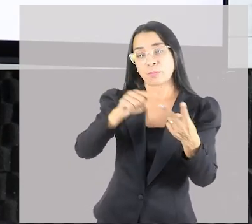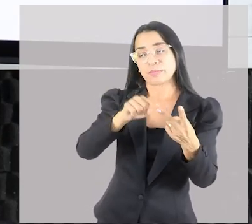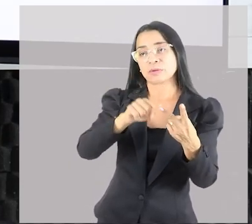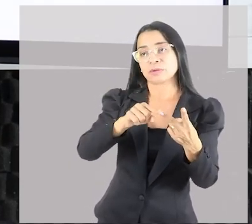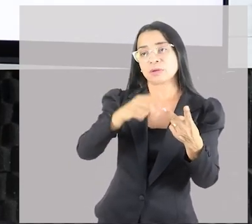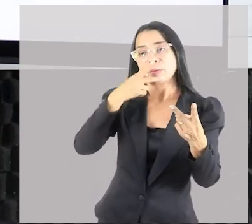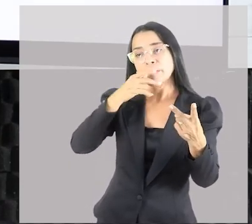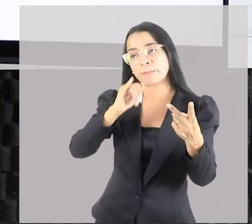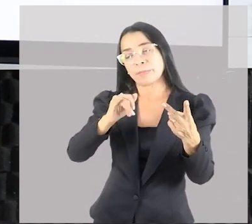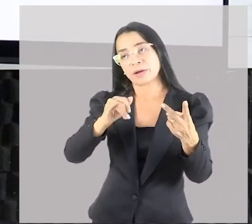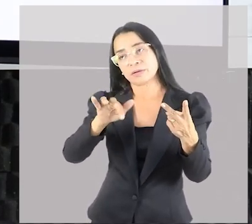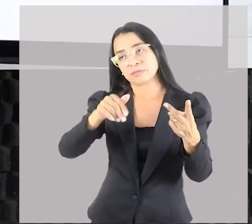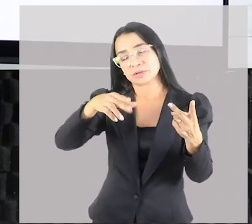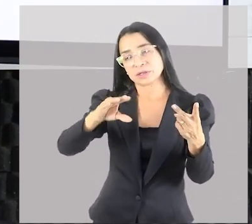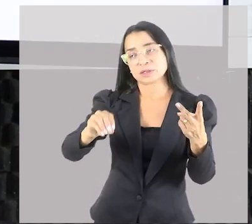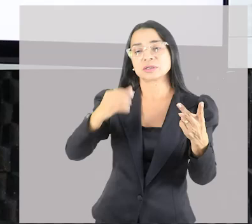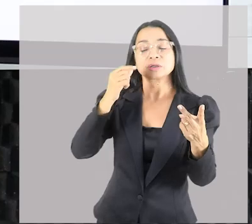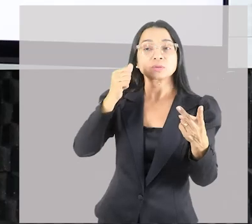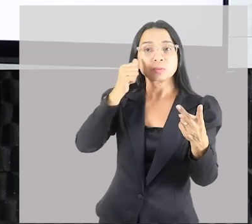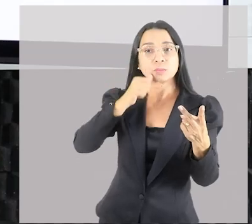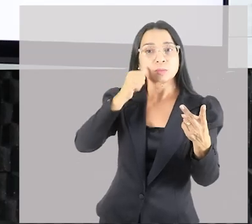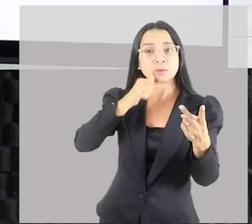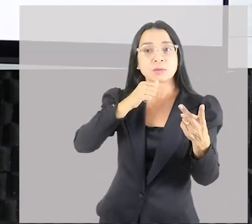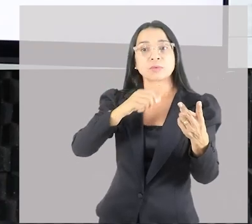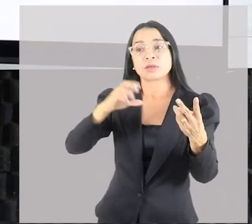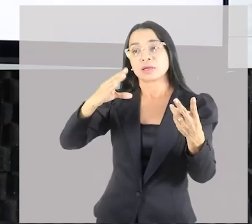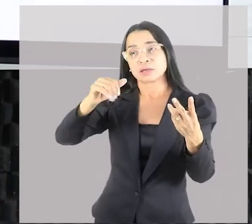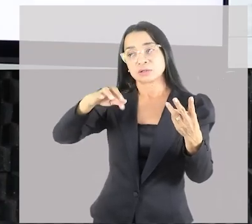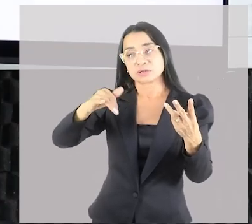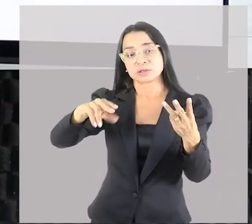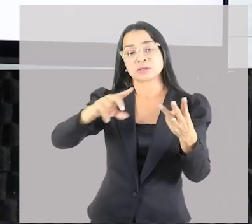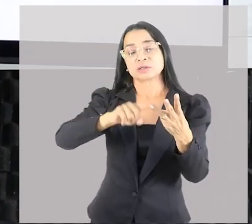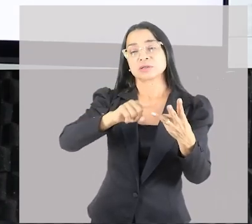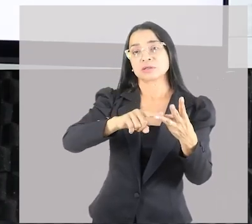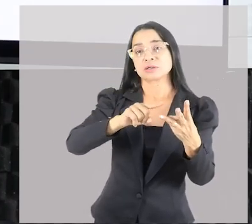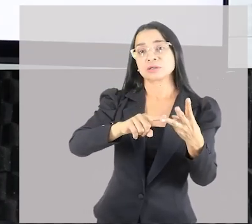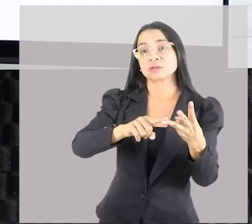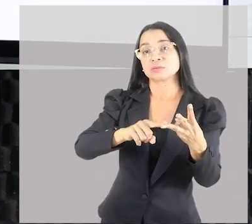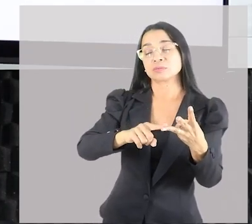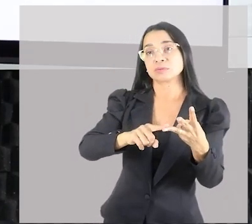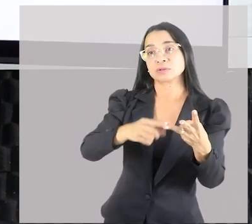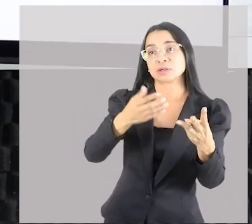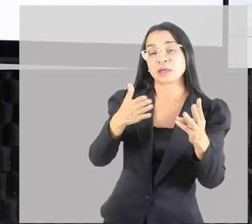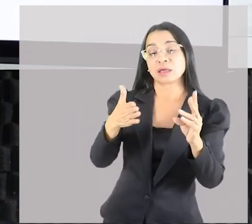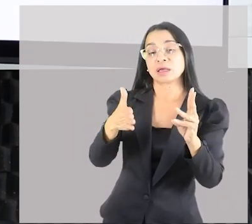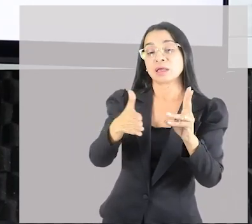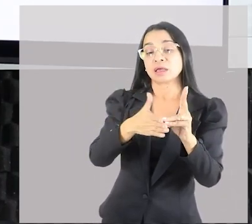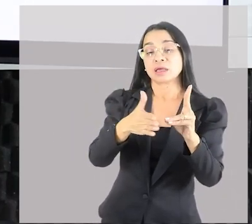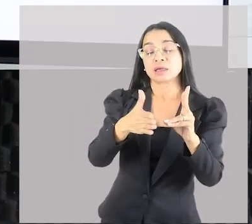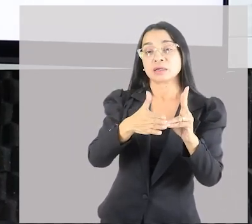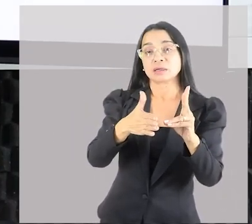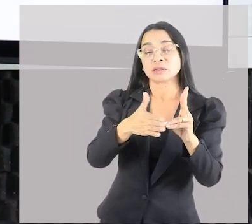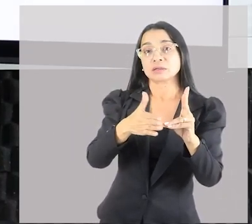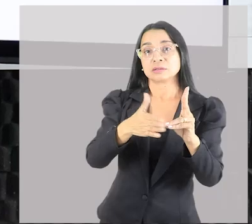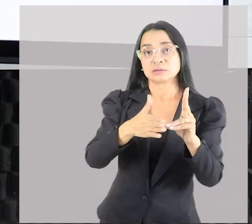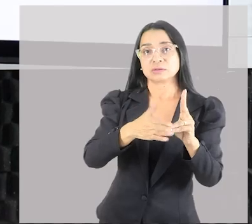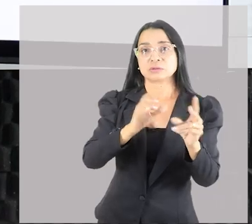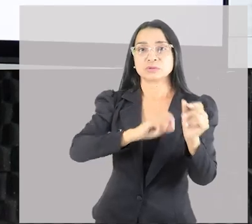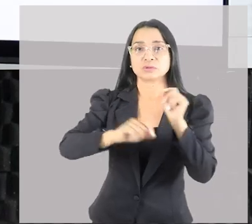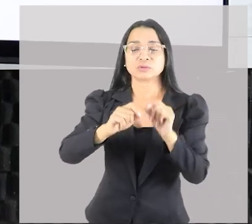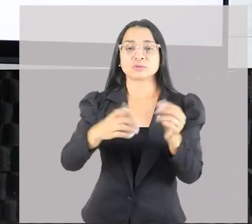negras, e os indígenas, que vão partir da ideia de que existe todo um